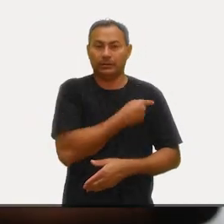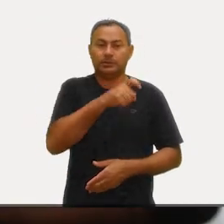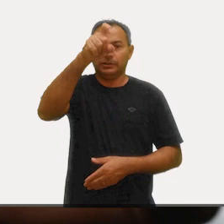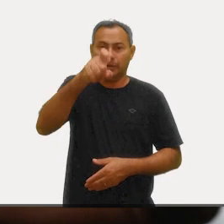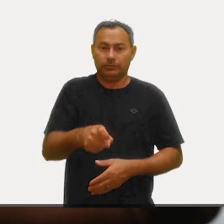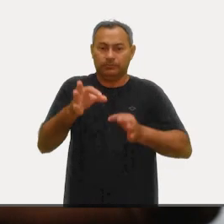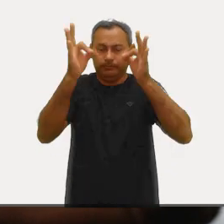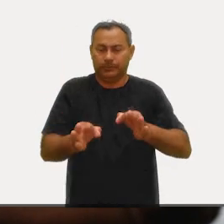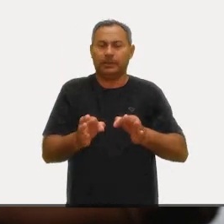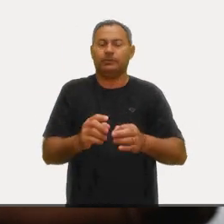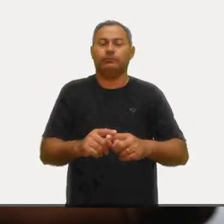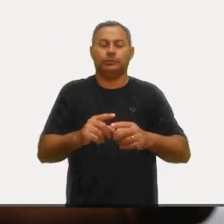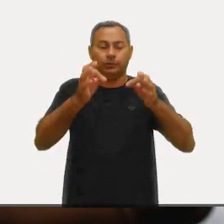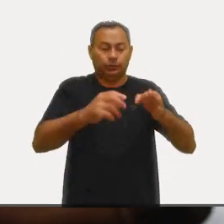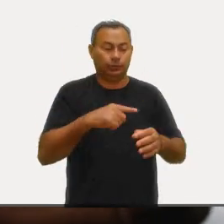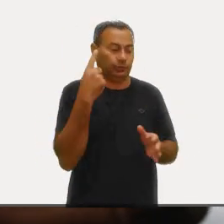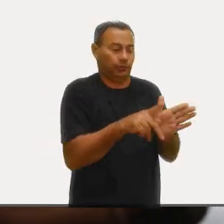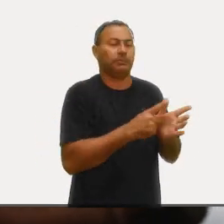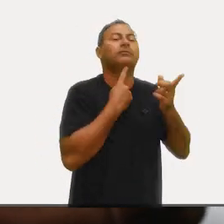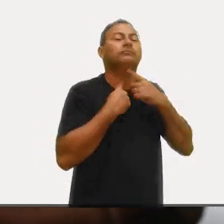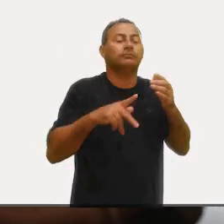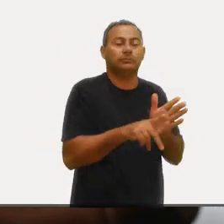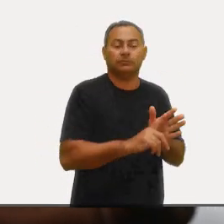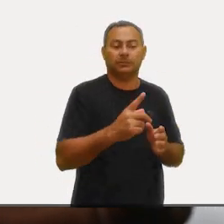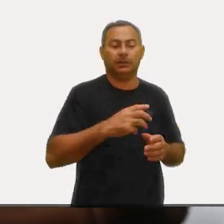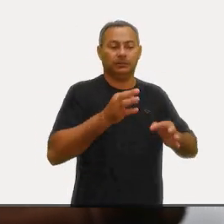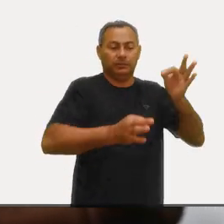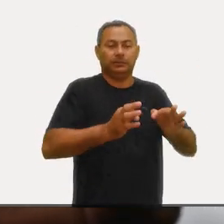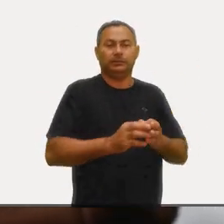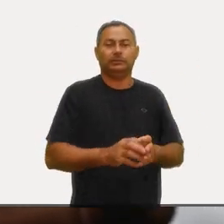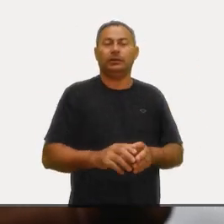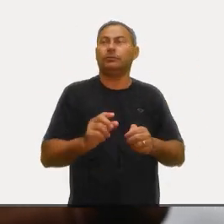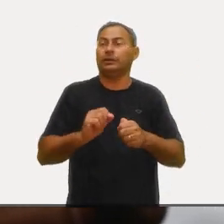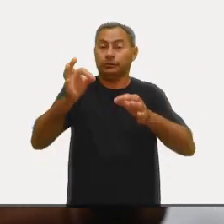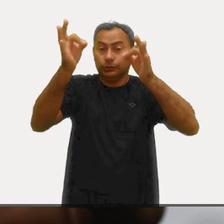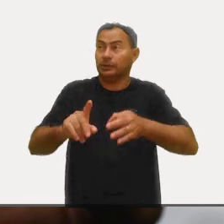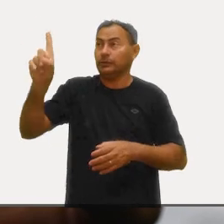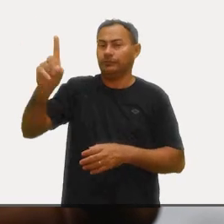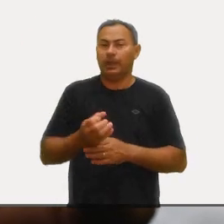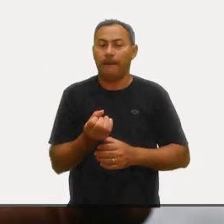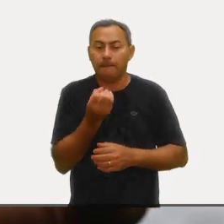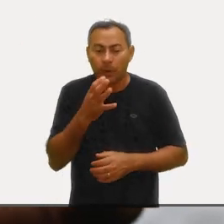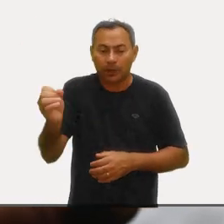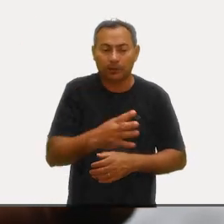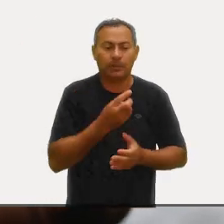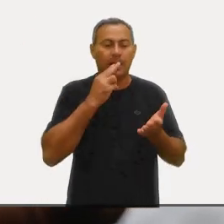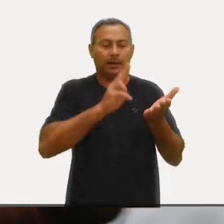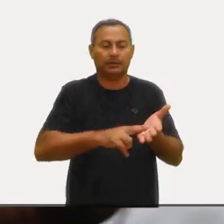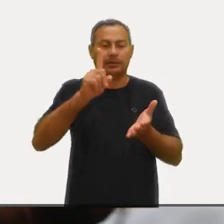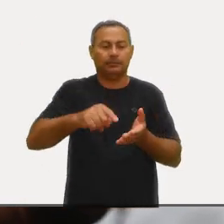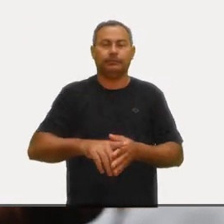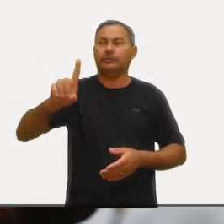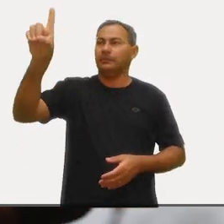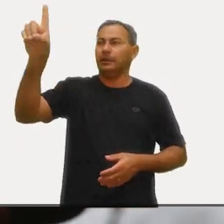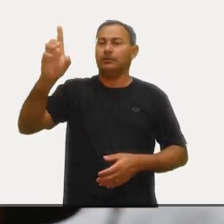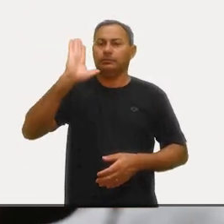e que jamais conseguiríamos ser justos por nós mesmos o suficiente para satisfazer a justiça divina. As boas novas dessa carta,